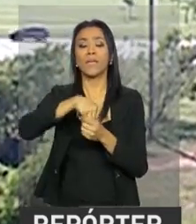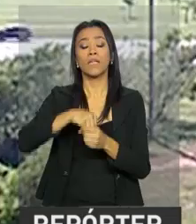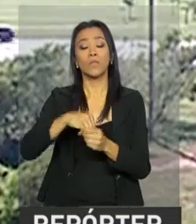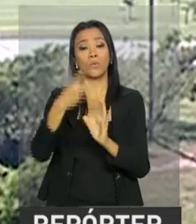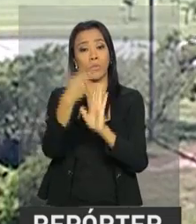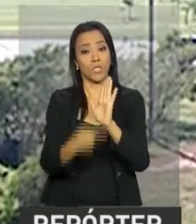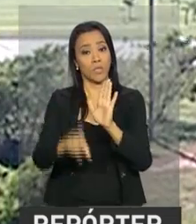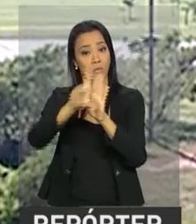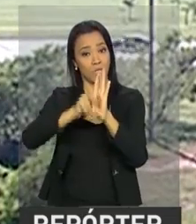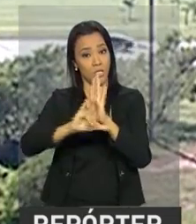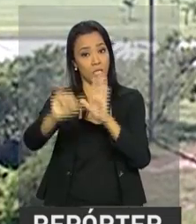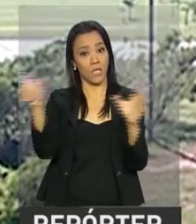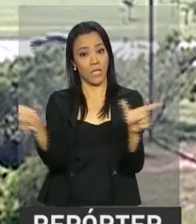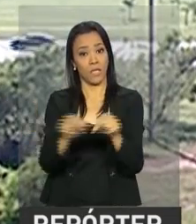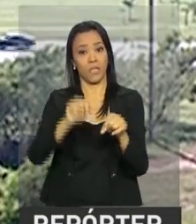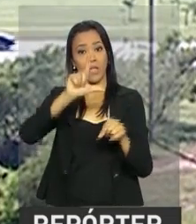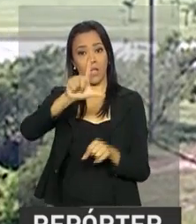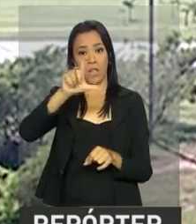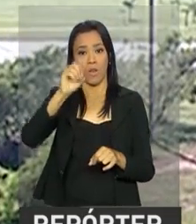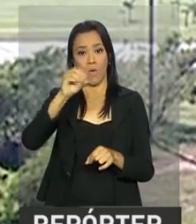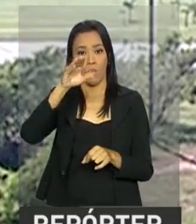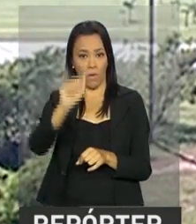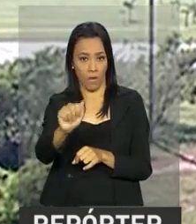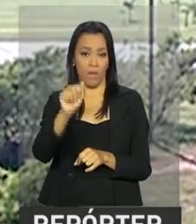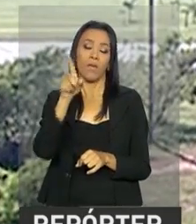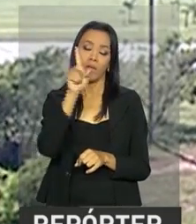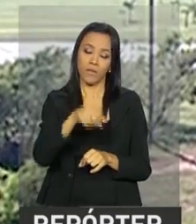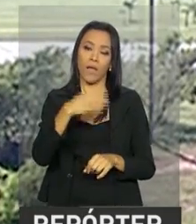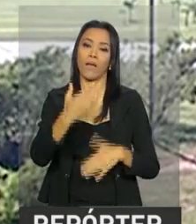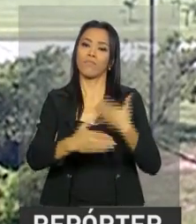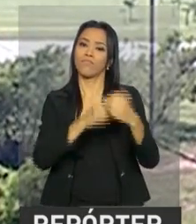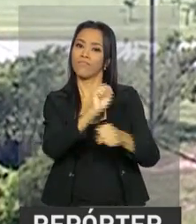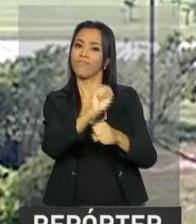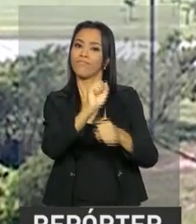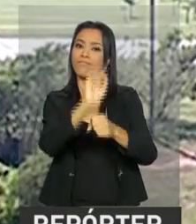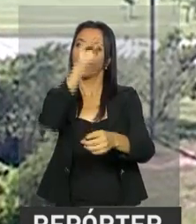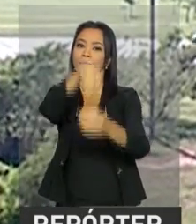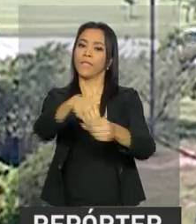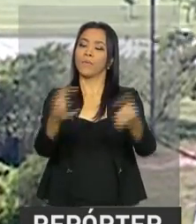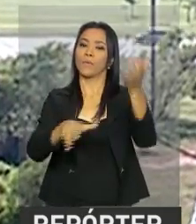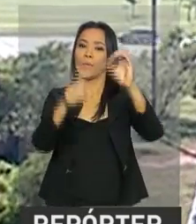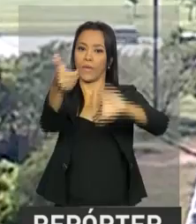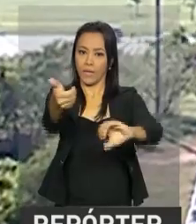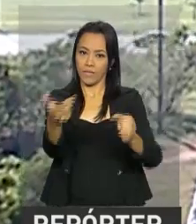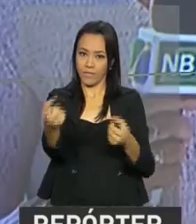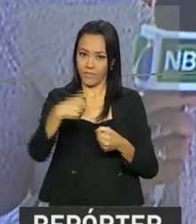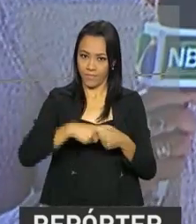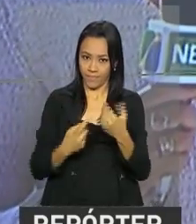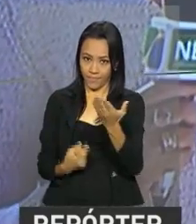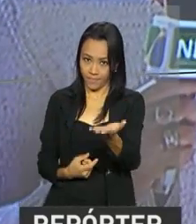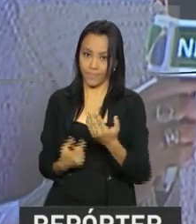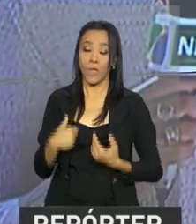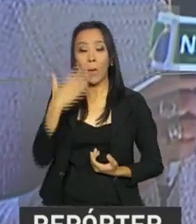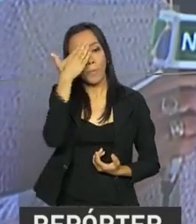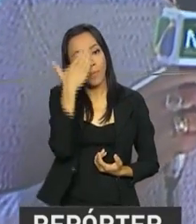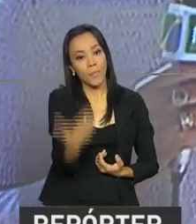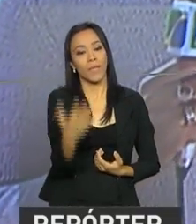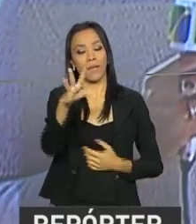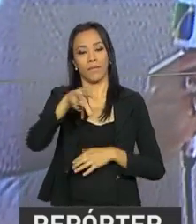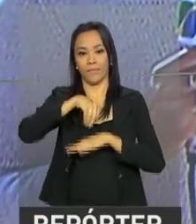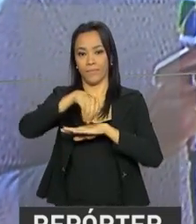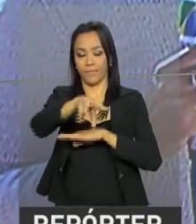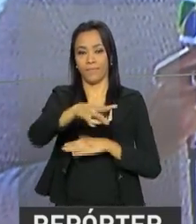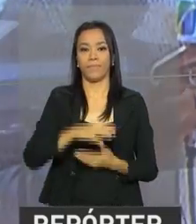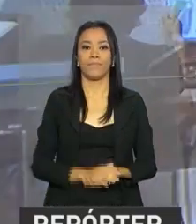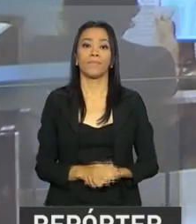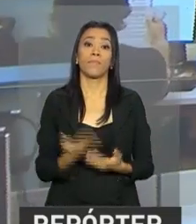de 2017, que está em tramitação no Congresso Nacional. Volto com você, Leandro. Obrigado, Mara, pelas suas